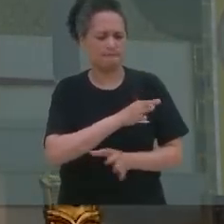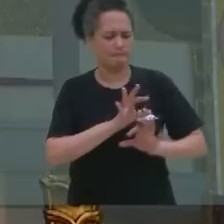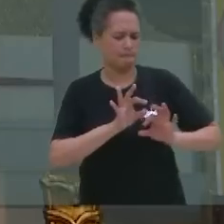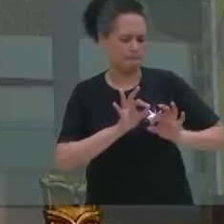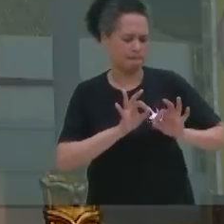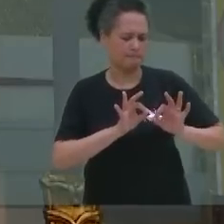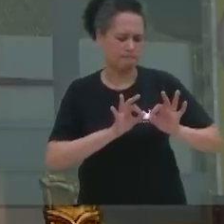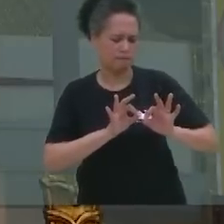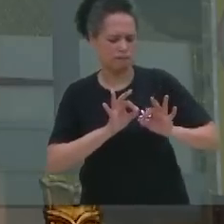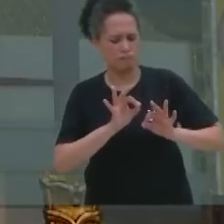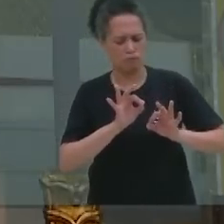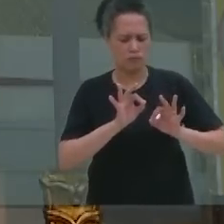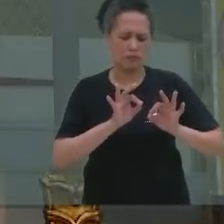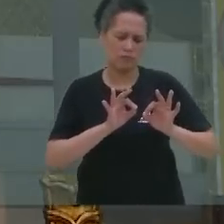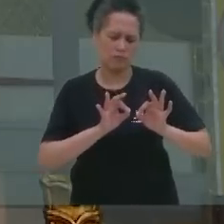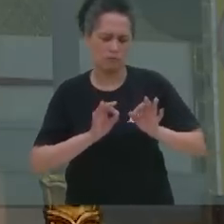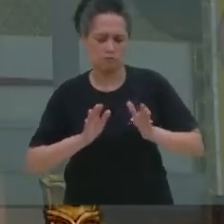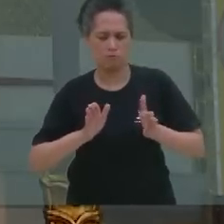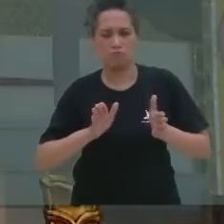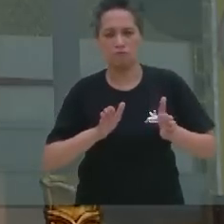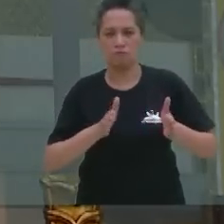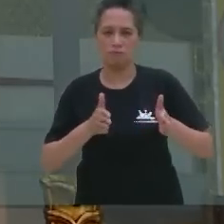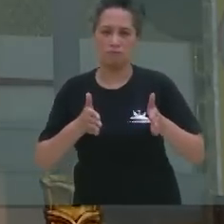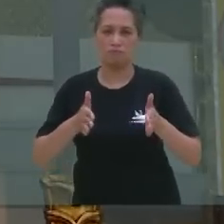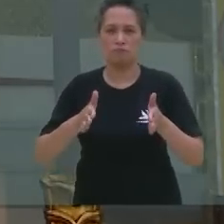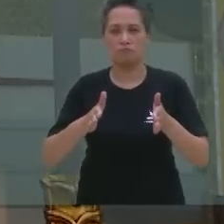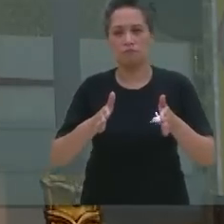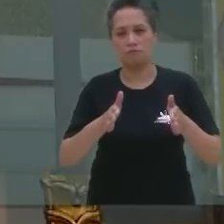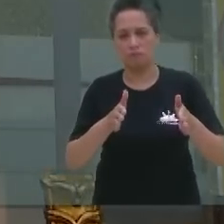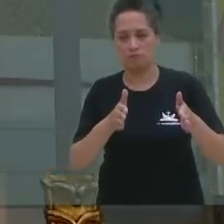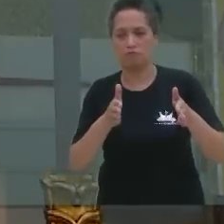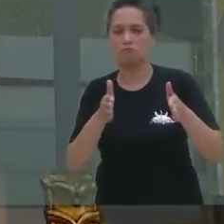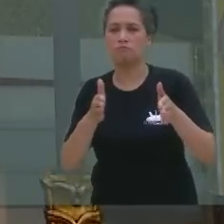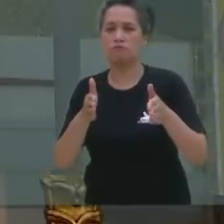preparai vosso caminho.